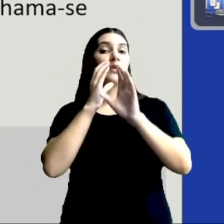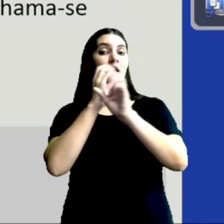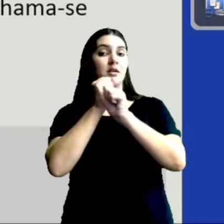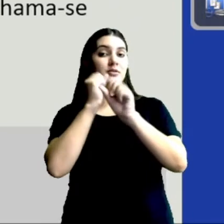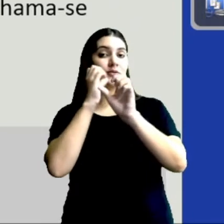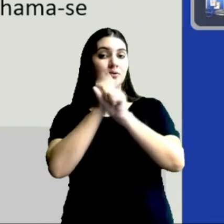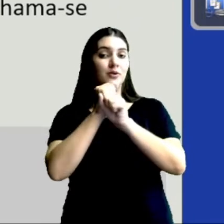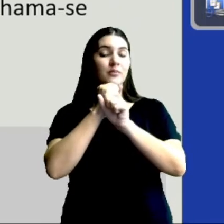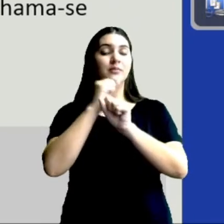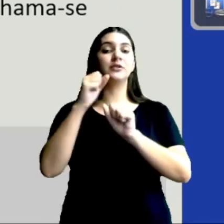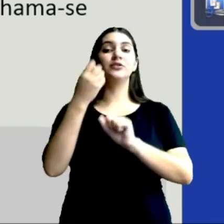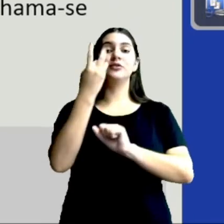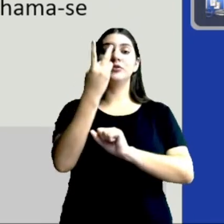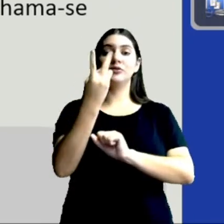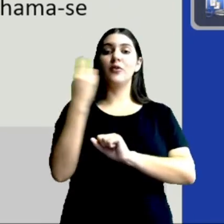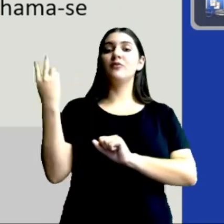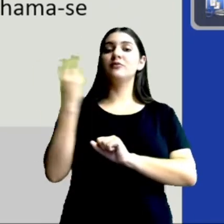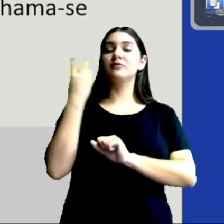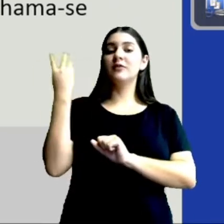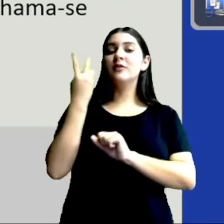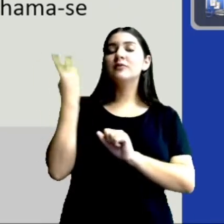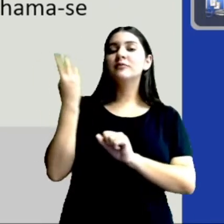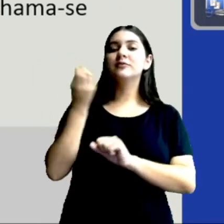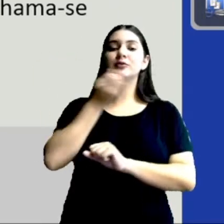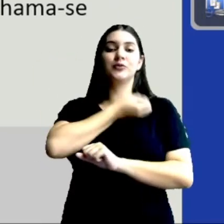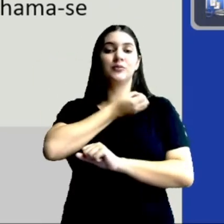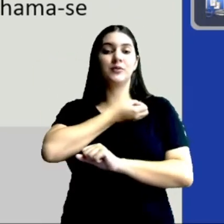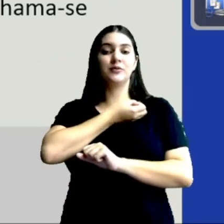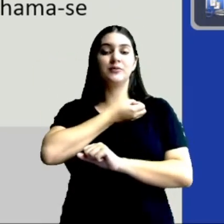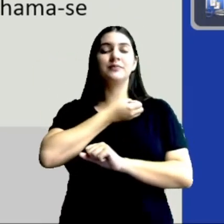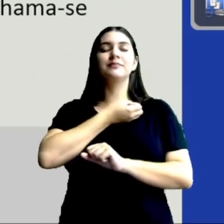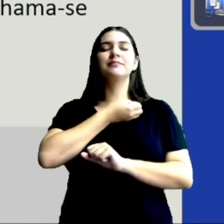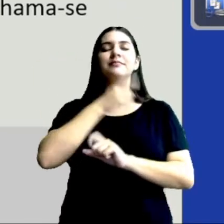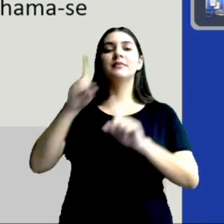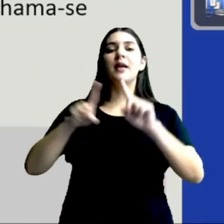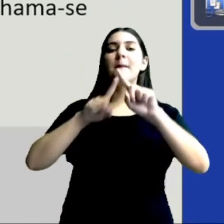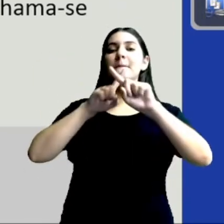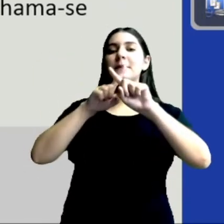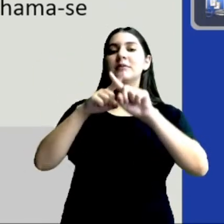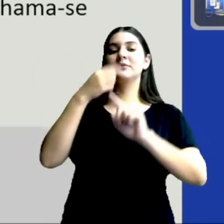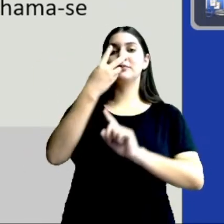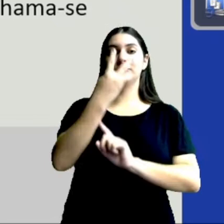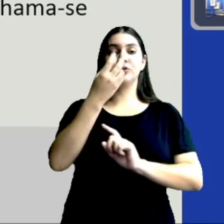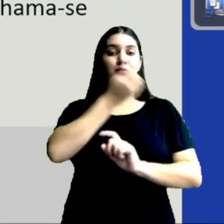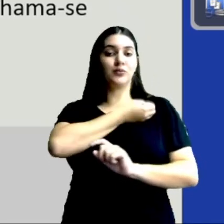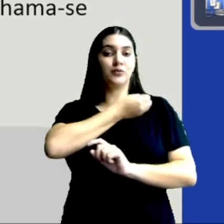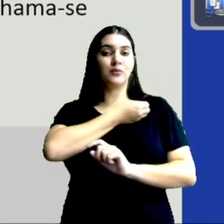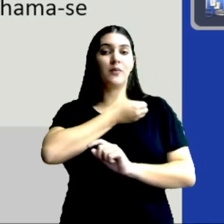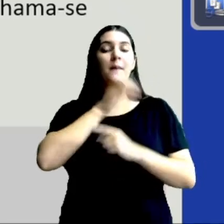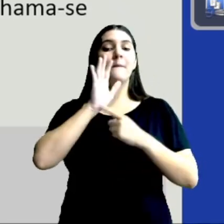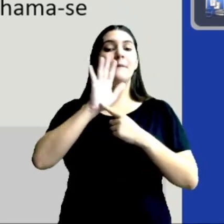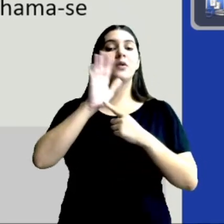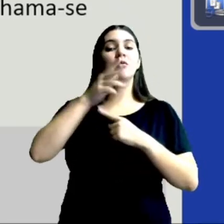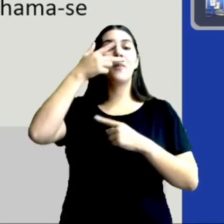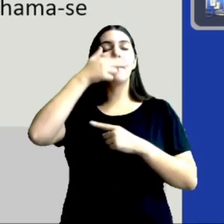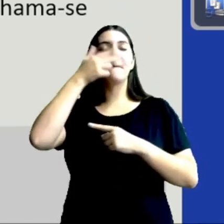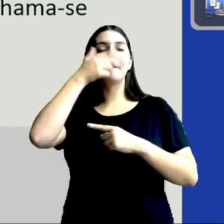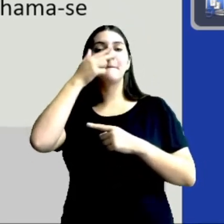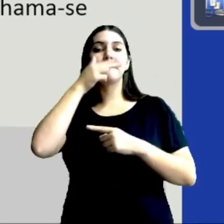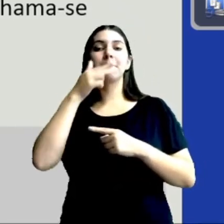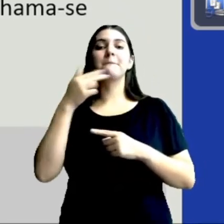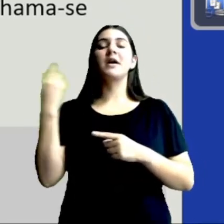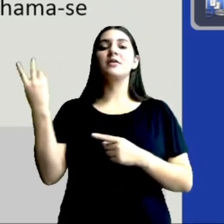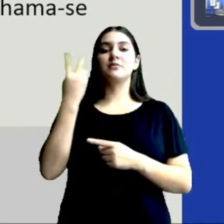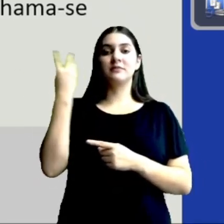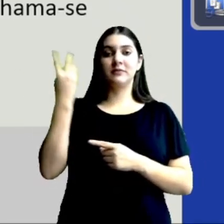a soma de dois valores, e aqui a multiplicação de dois números, mas eles representam o mesmo valor. Então,